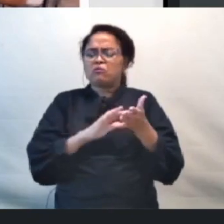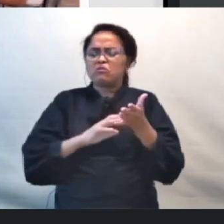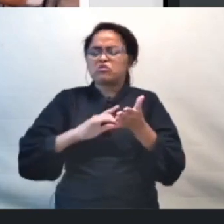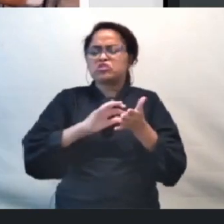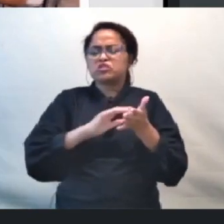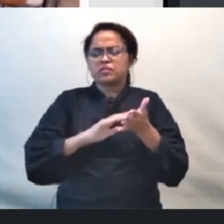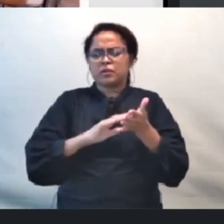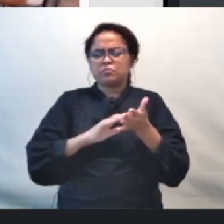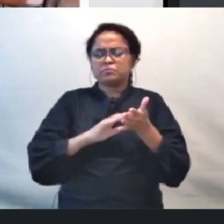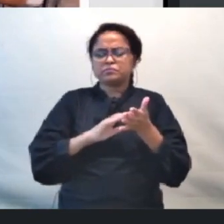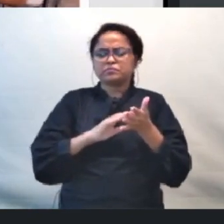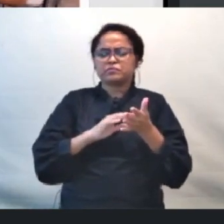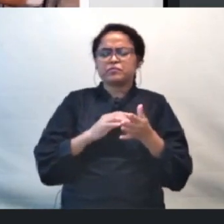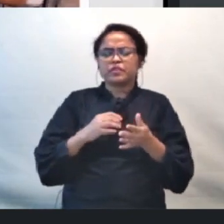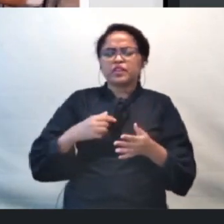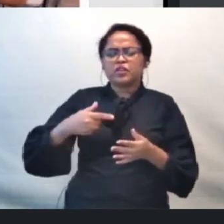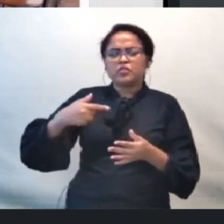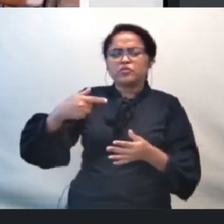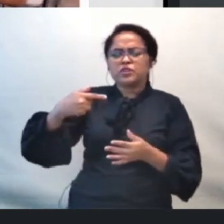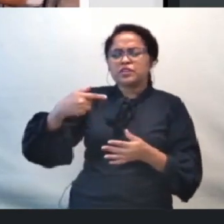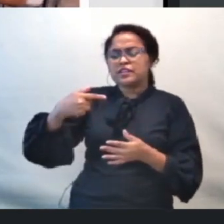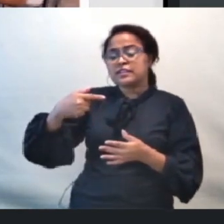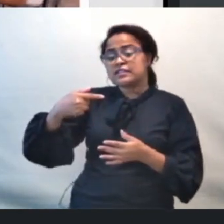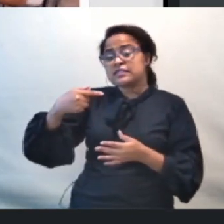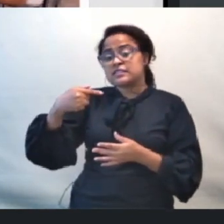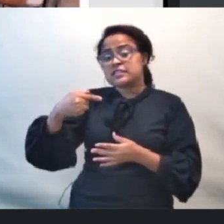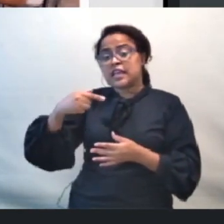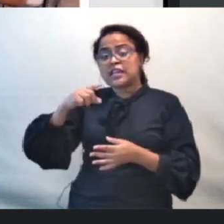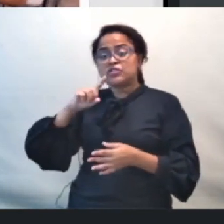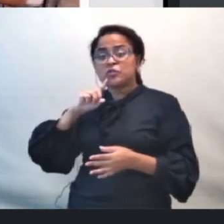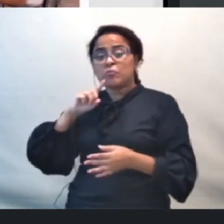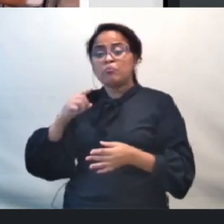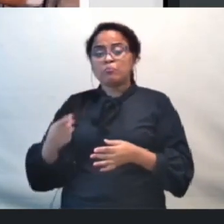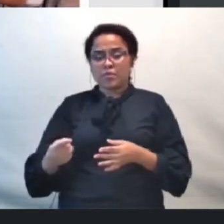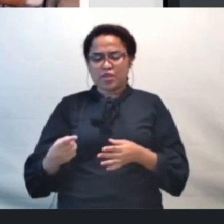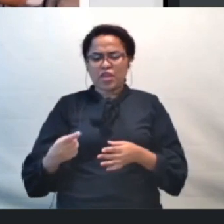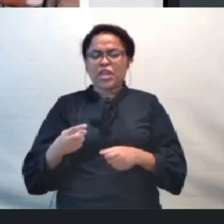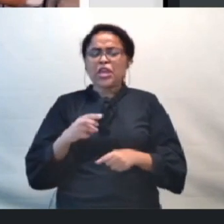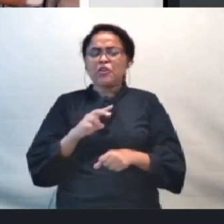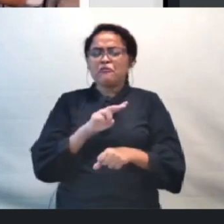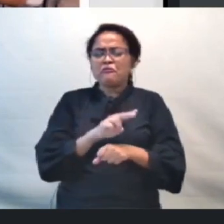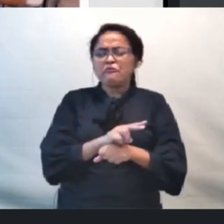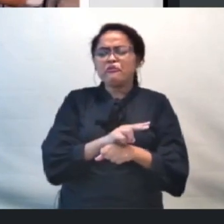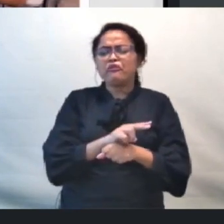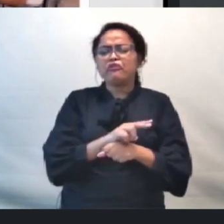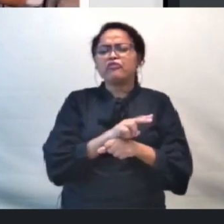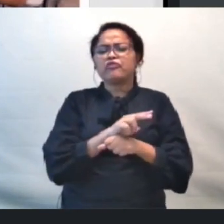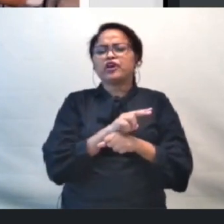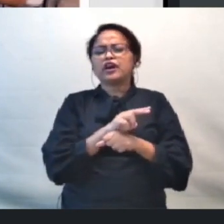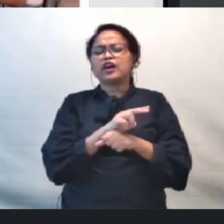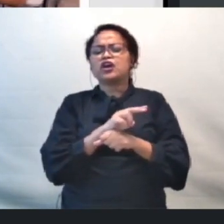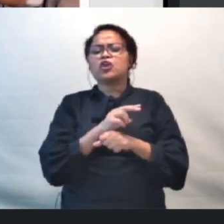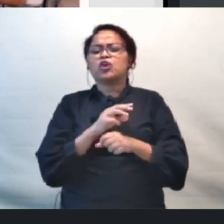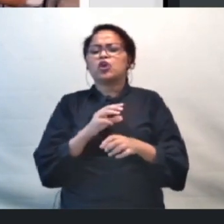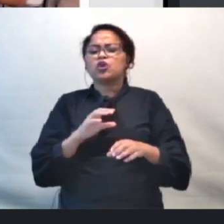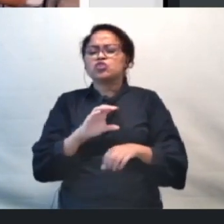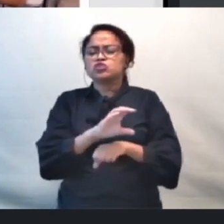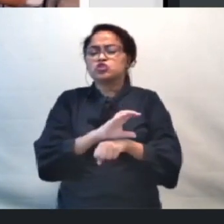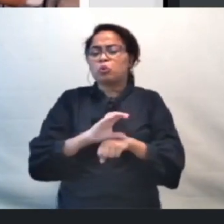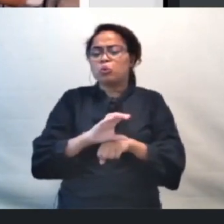presenciais e à distância, o EAD, né, disponibilizadas e preenchidas em cursos de tecnologia da informação e